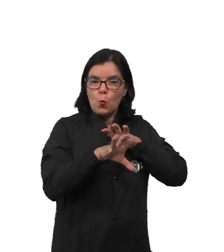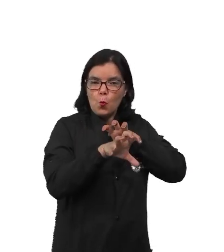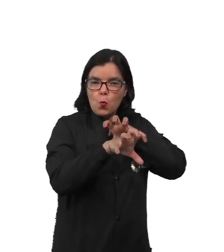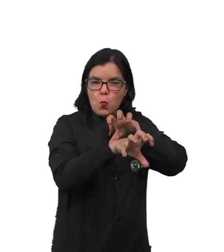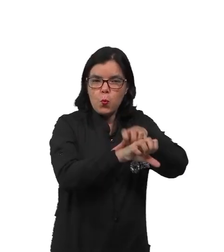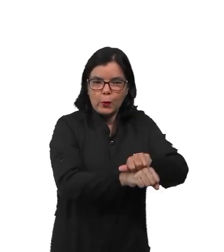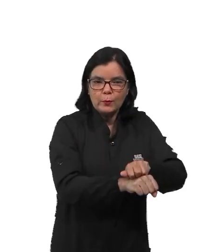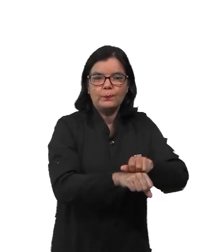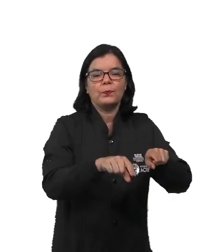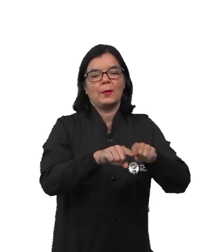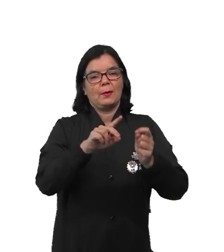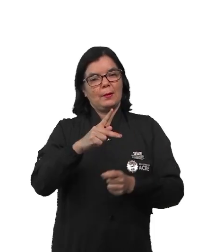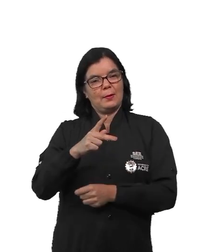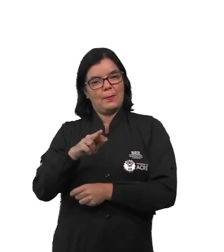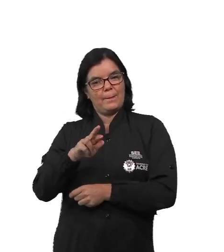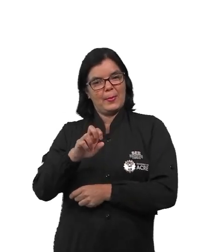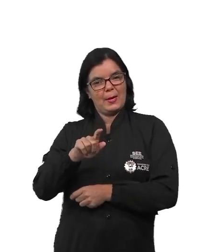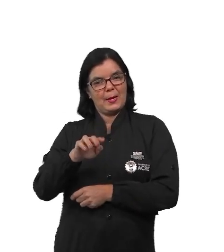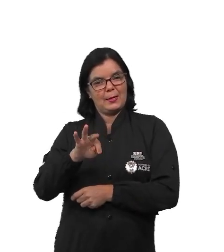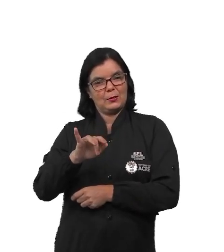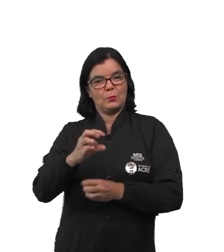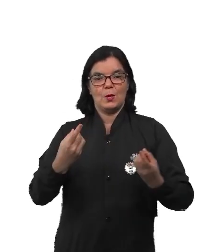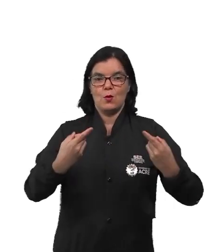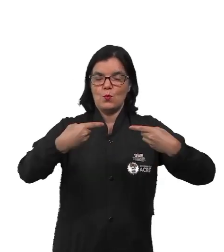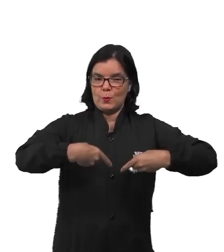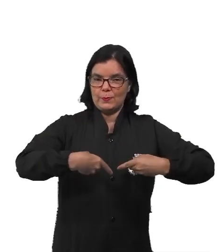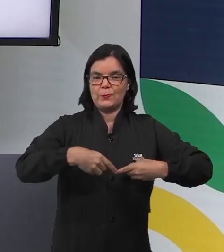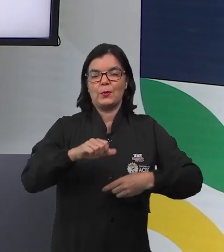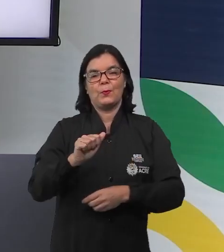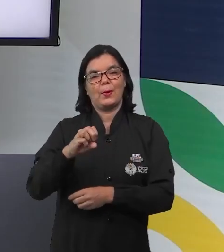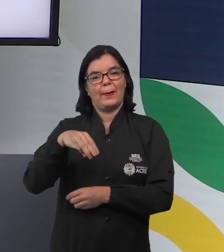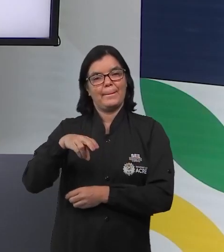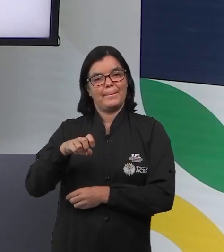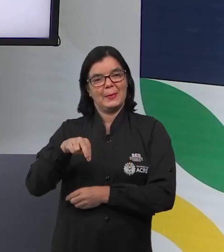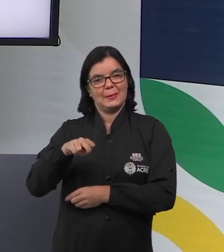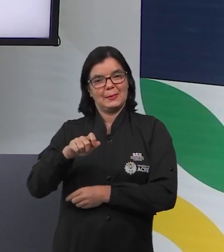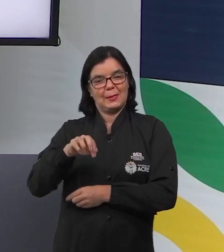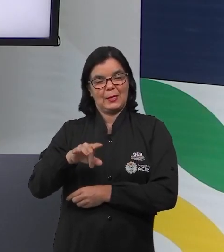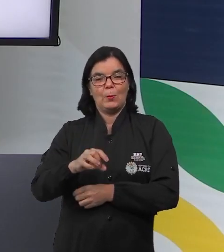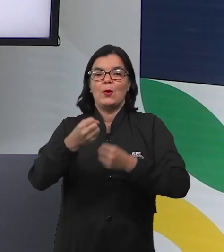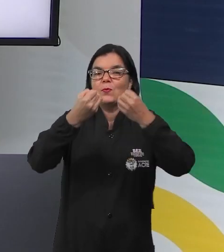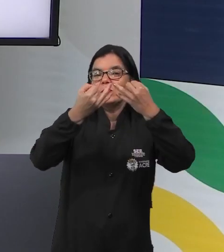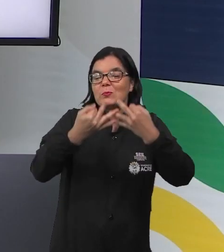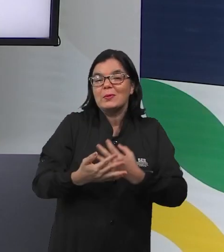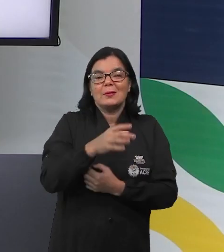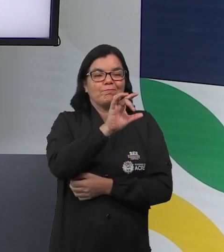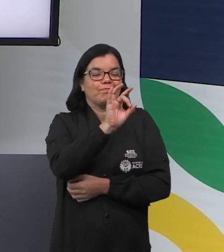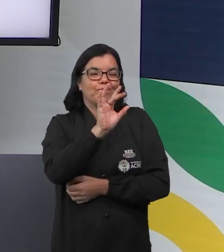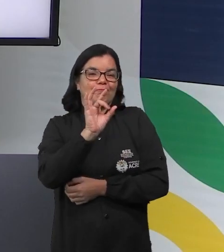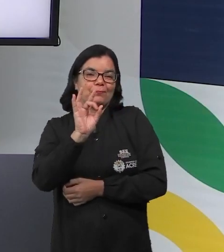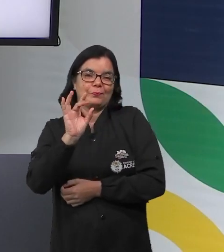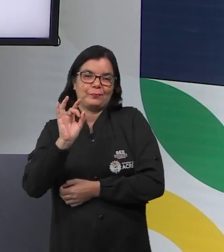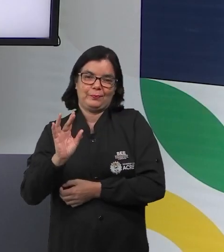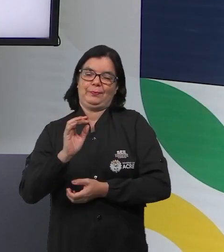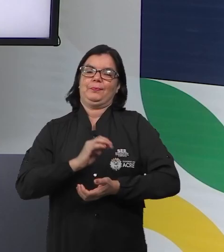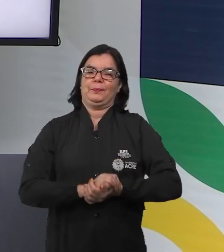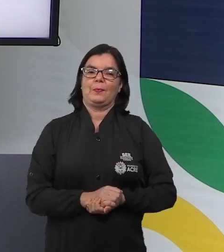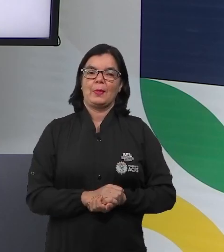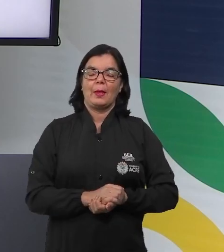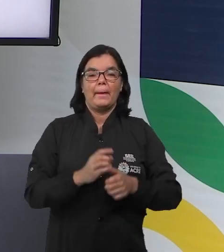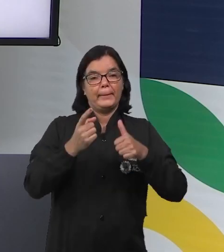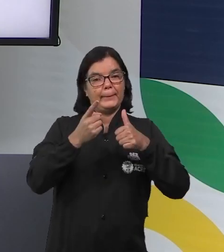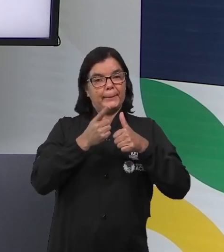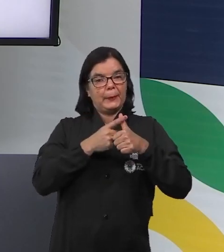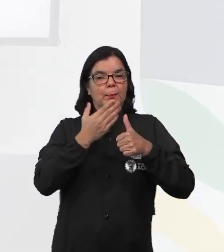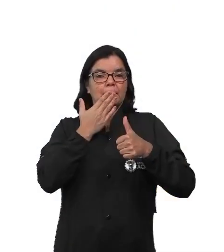parasitismo, competição e amensalismo. Vamos falar de cada uma nessa aula, tá certo? Vamos para o